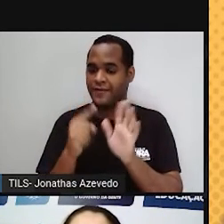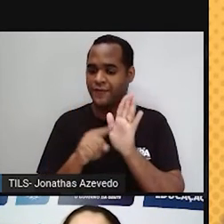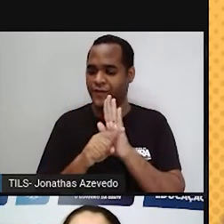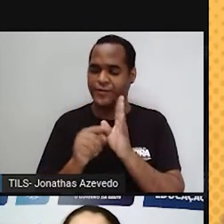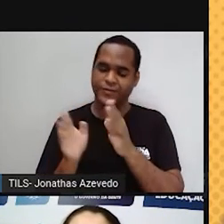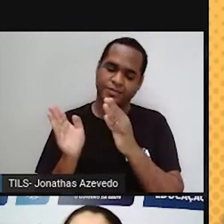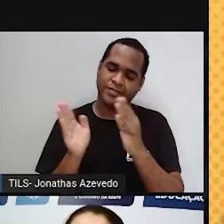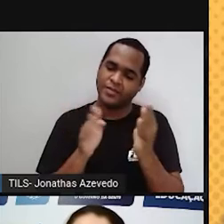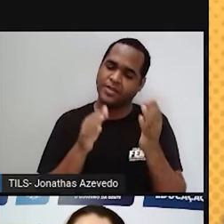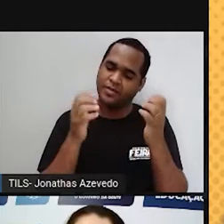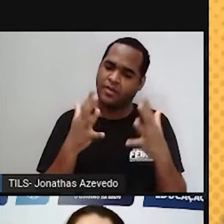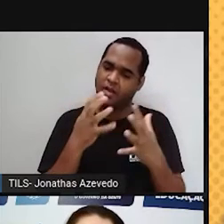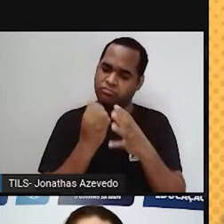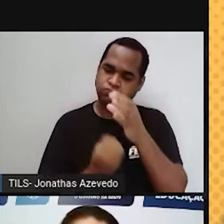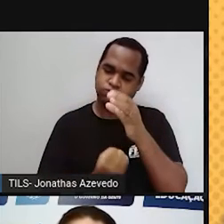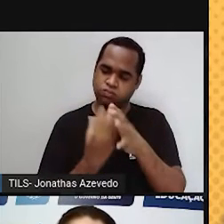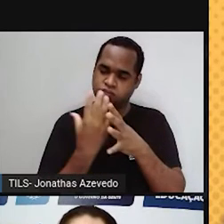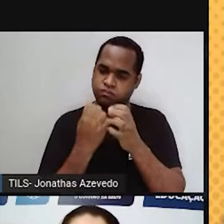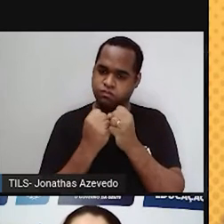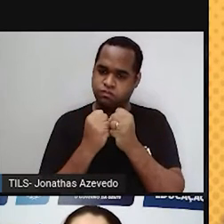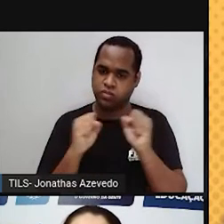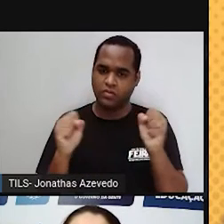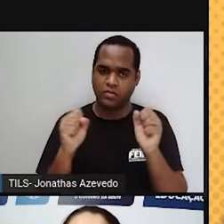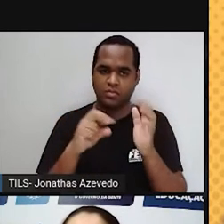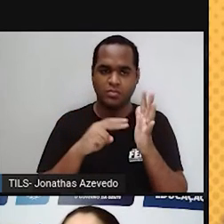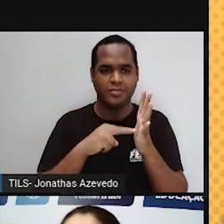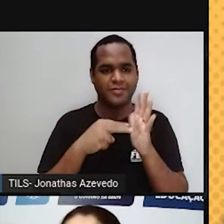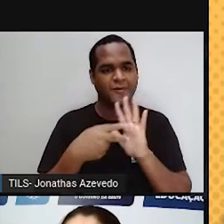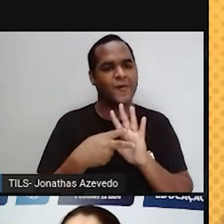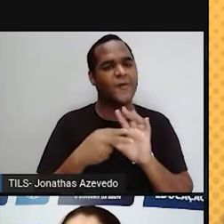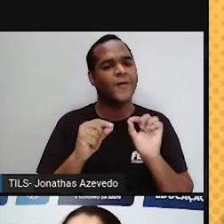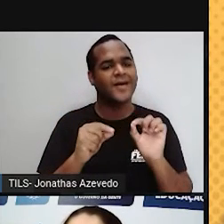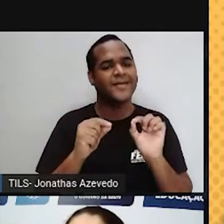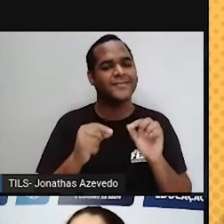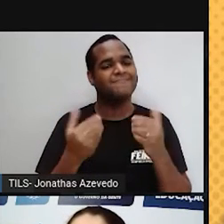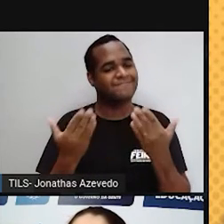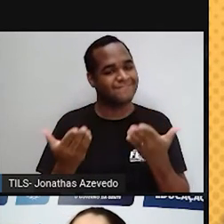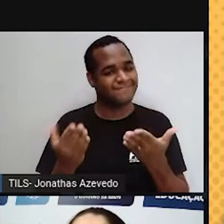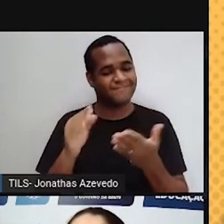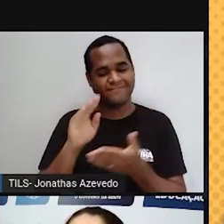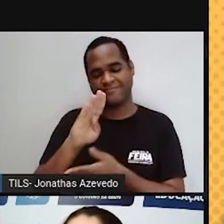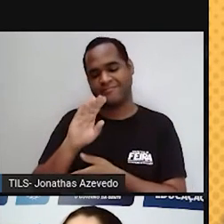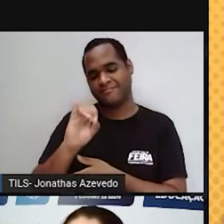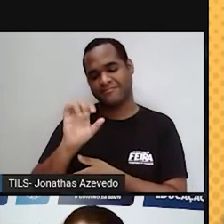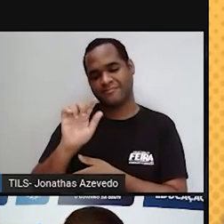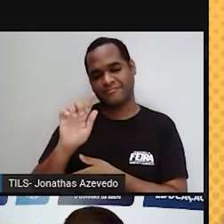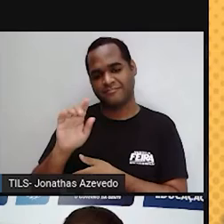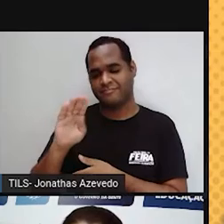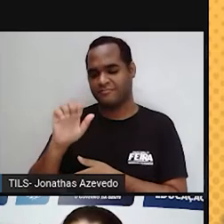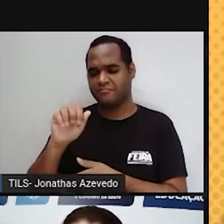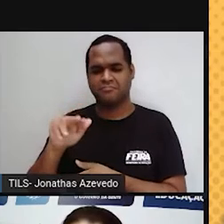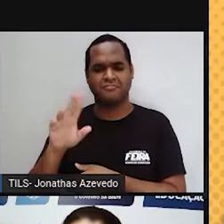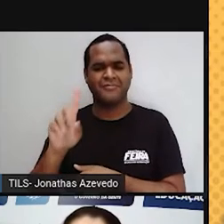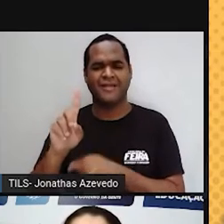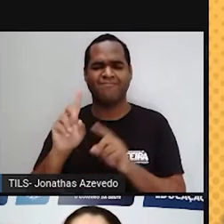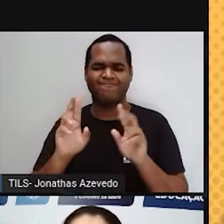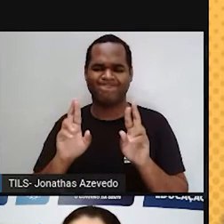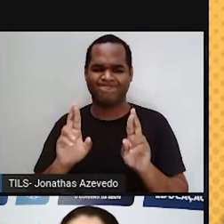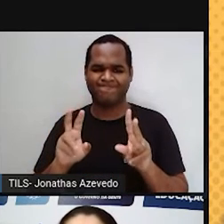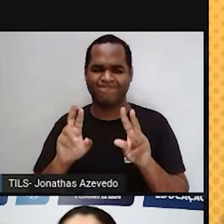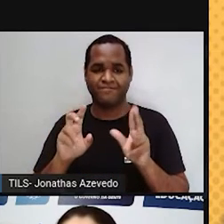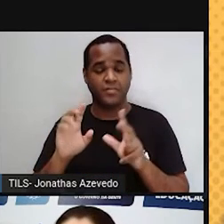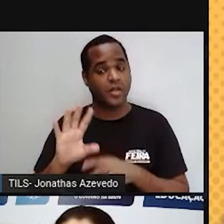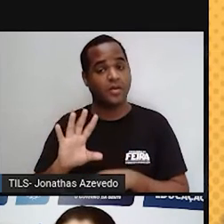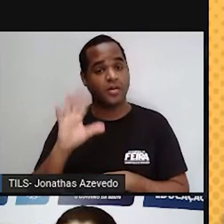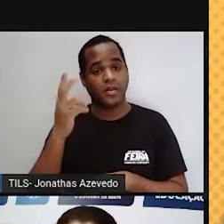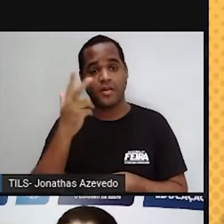a gente fala Big Bang porque na tradução seria a grande explosão, mas na verdade não foi uma grande explosão que aconteceu. Foi uma coisa um